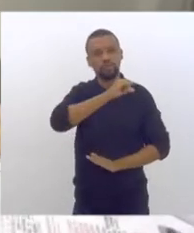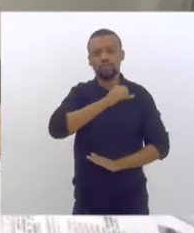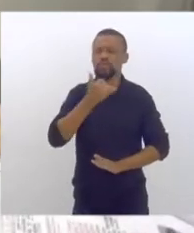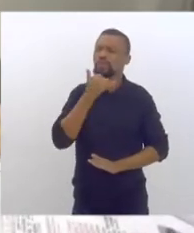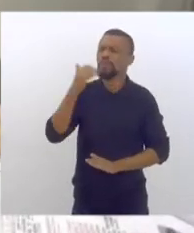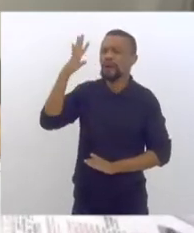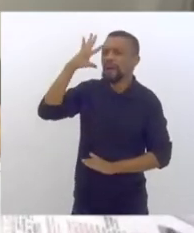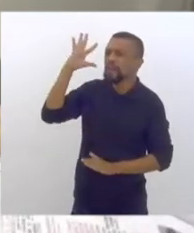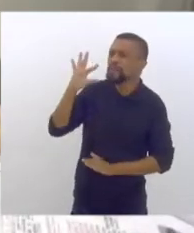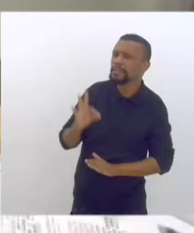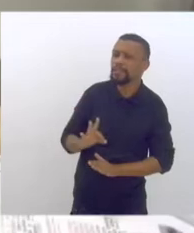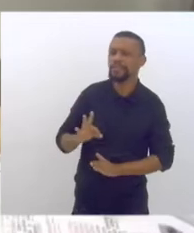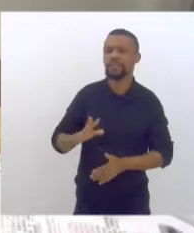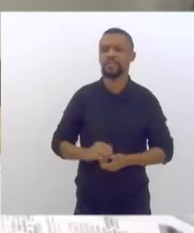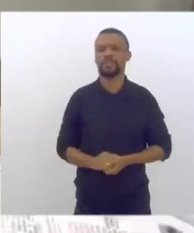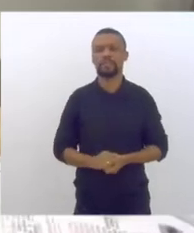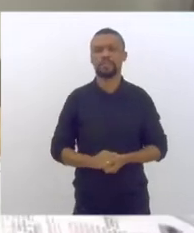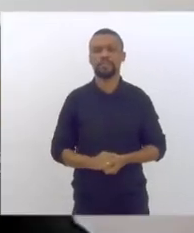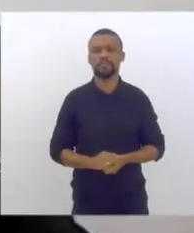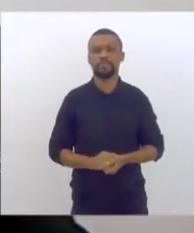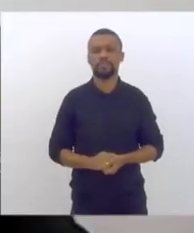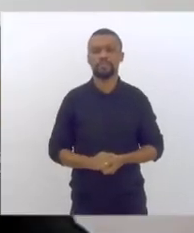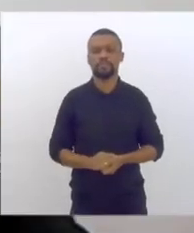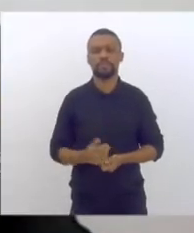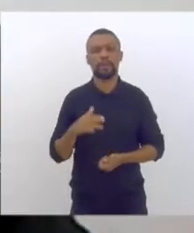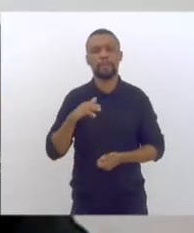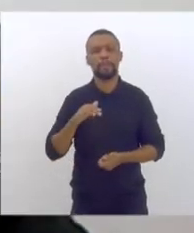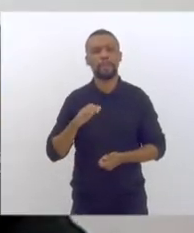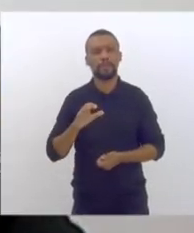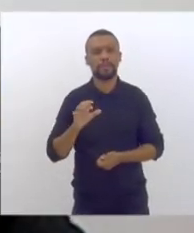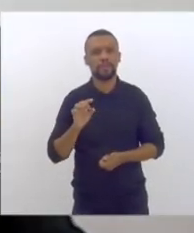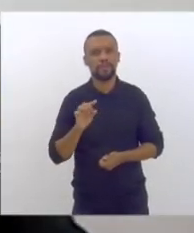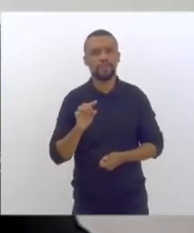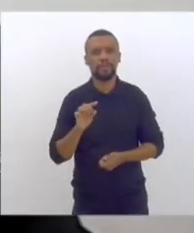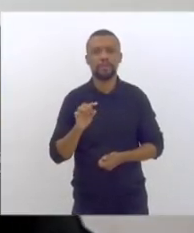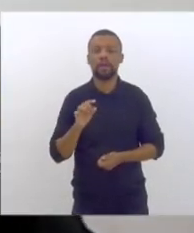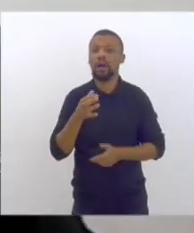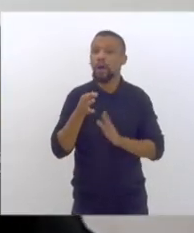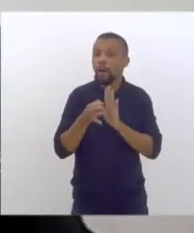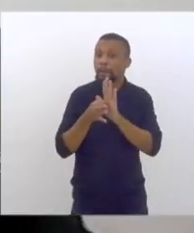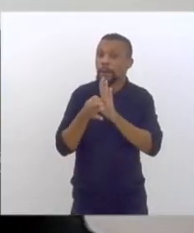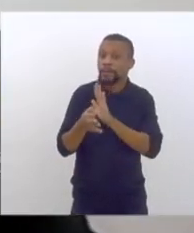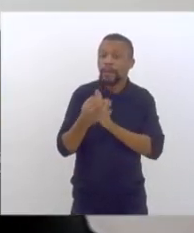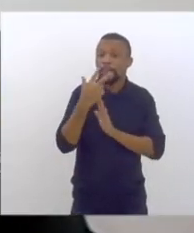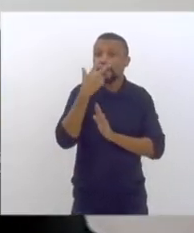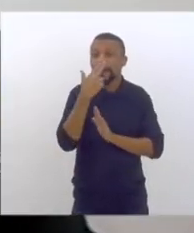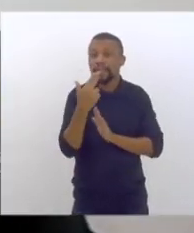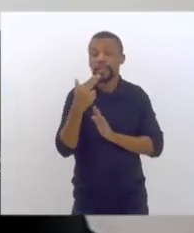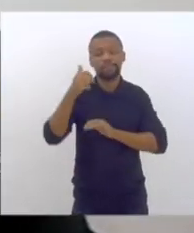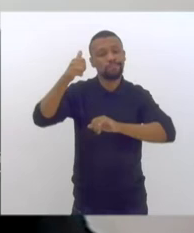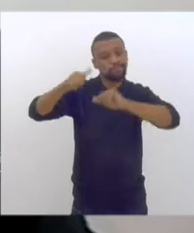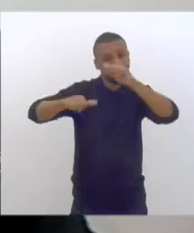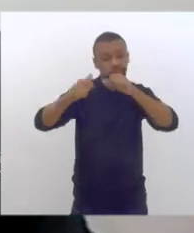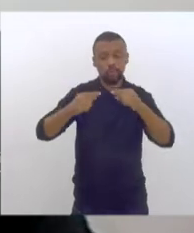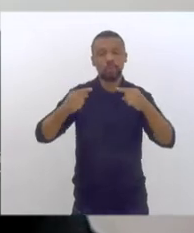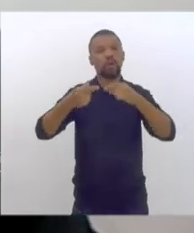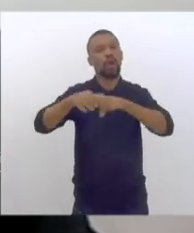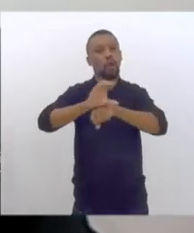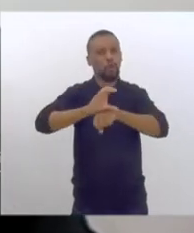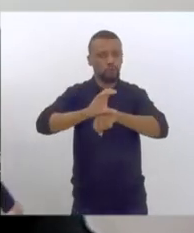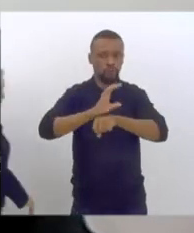entendendo O que é bela Não não é o pai e mãe que estava era pela